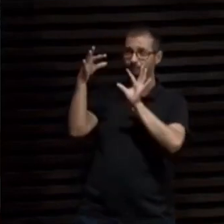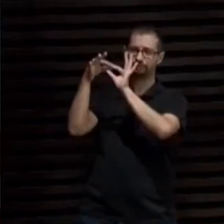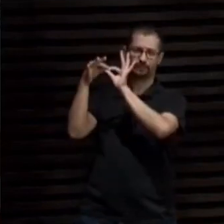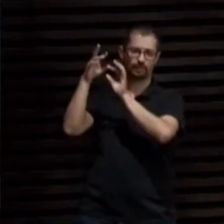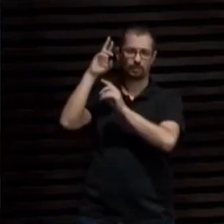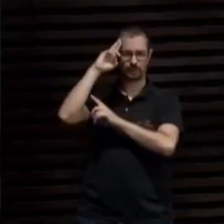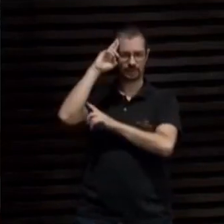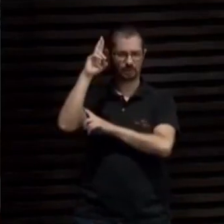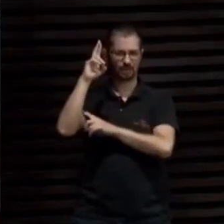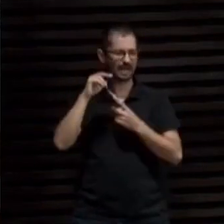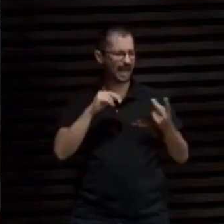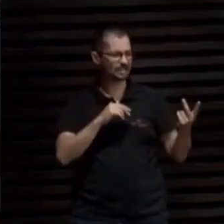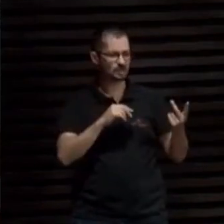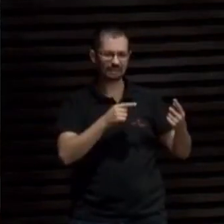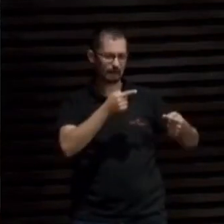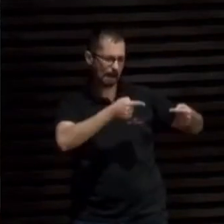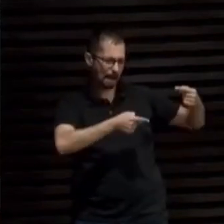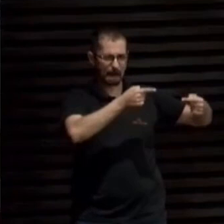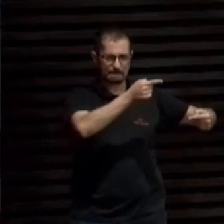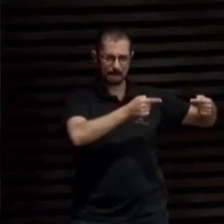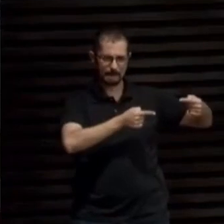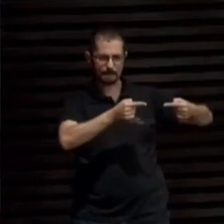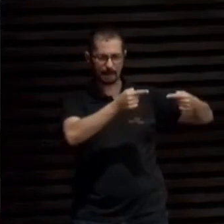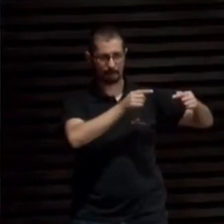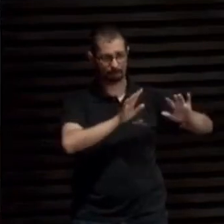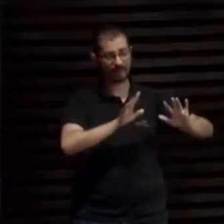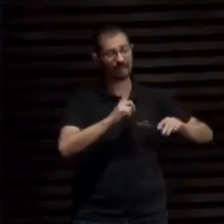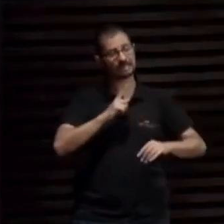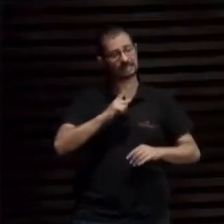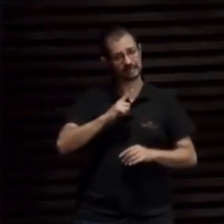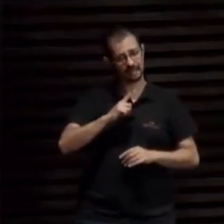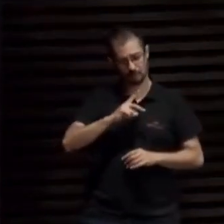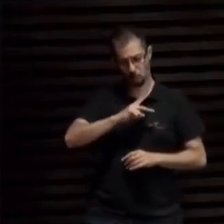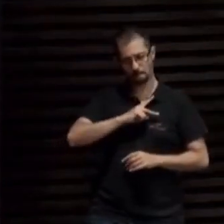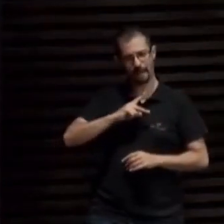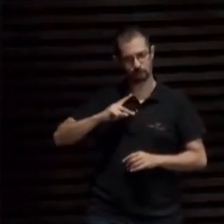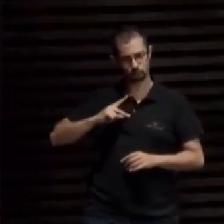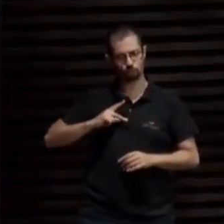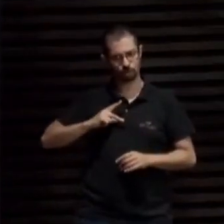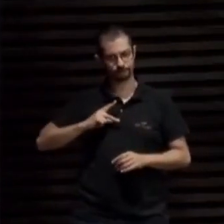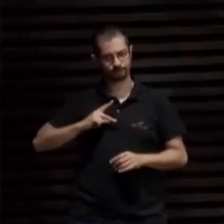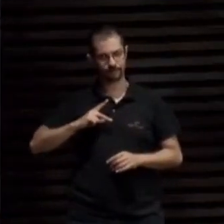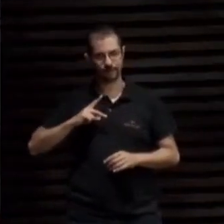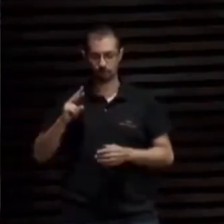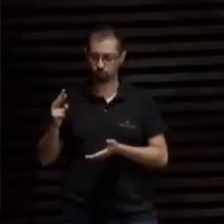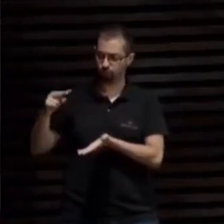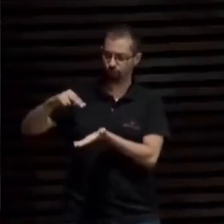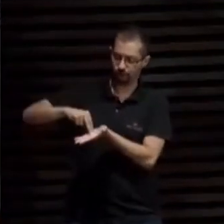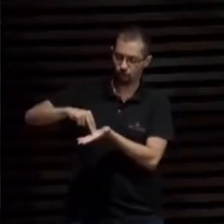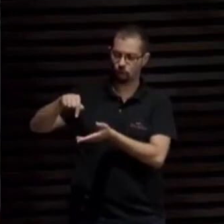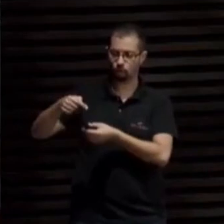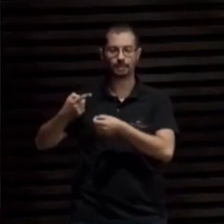Elas estavam em alguma disputa. E eu me lembrei de um pastor que chegou numa cidade